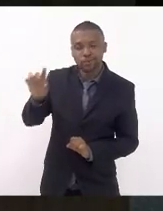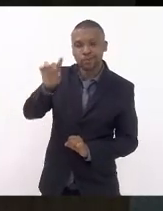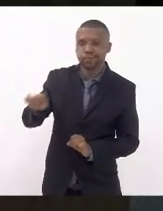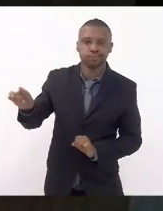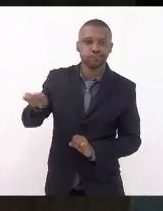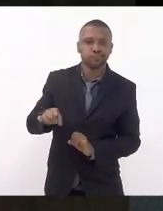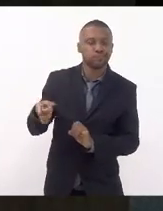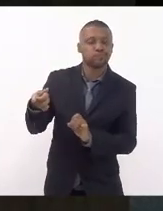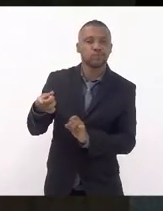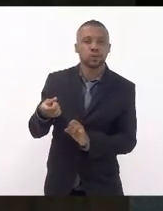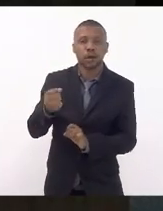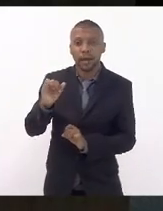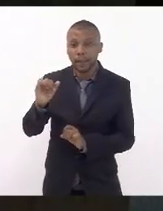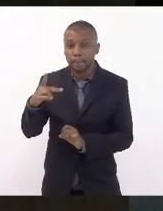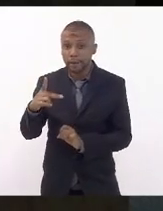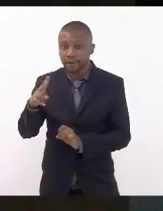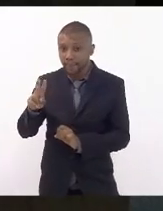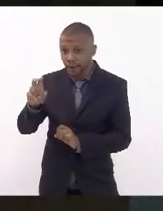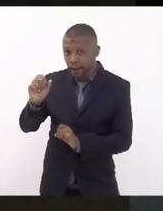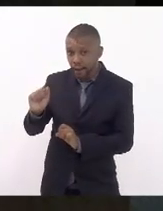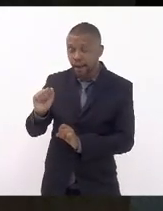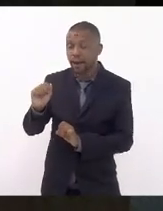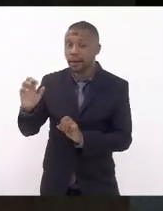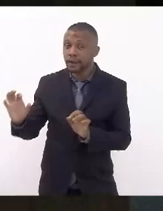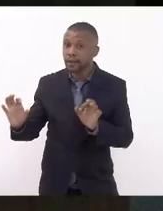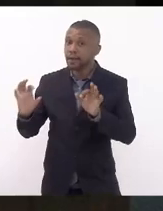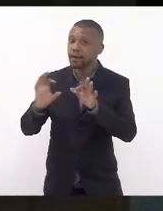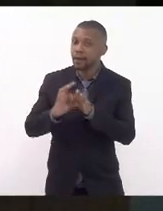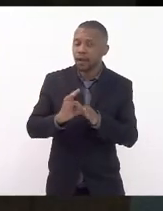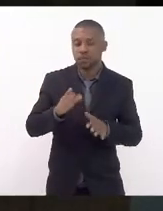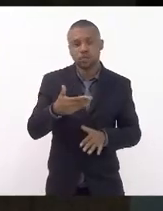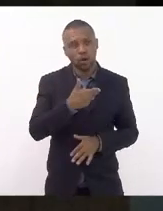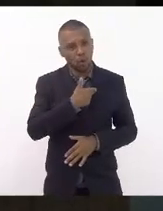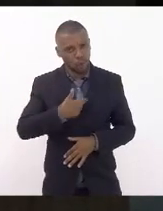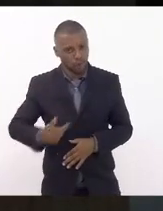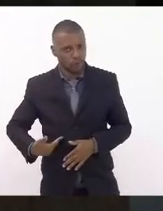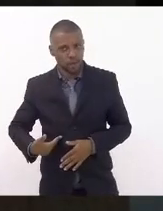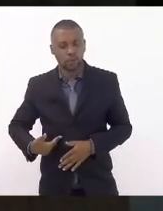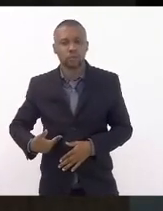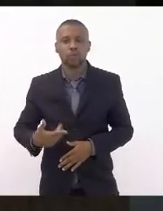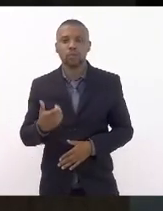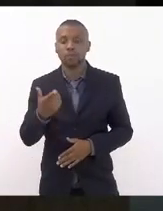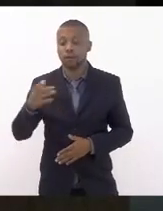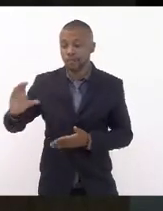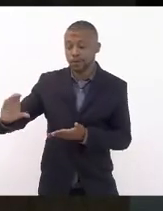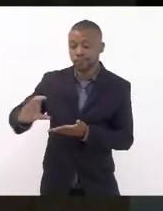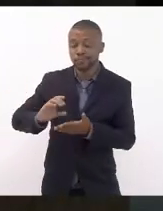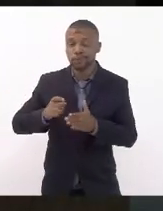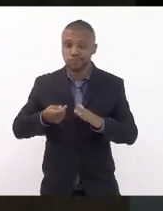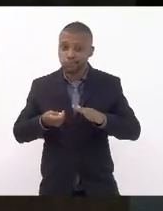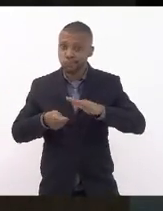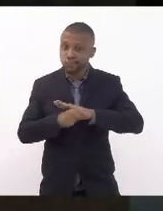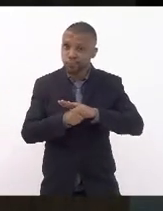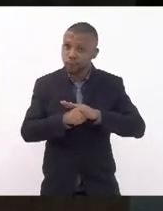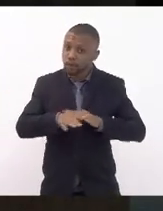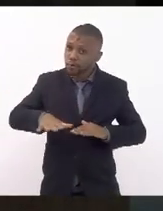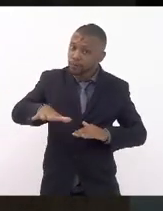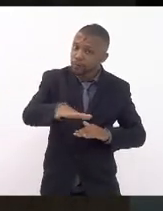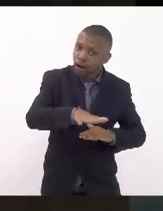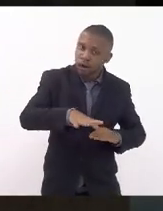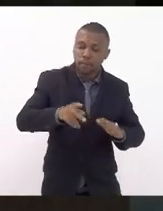IPVA pertencente ao Estado para ser aplicado no próprio